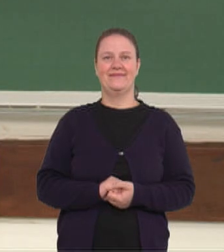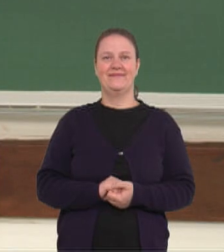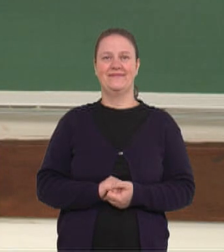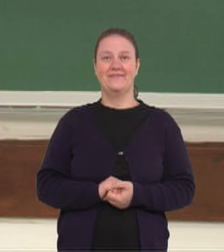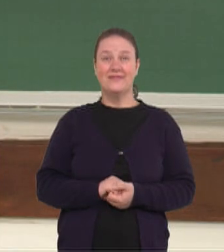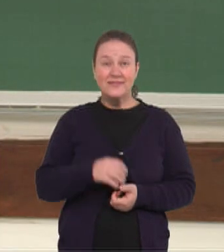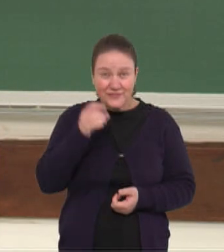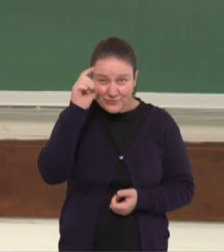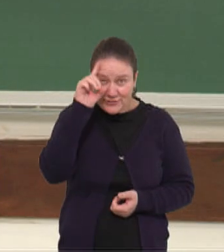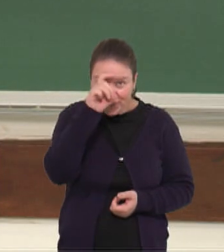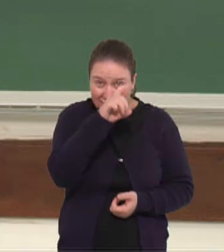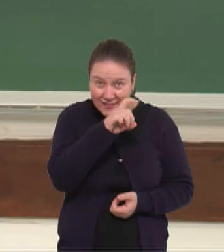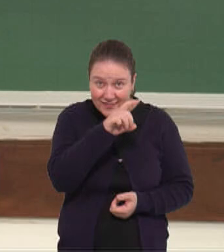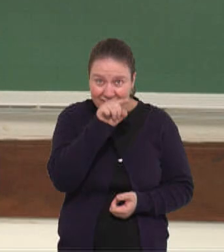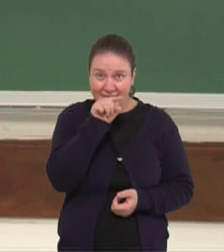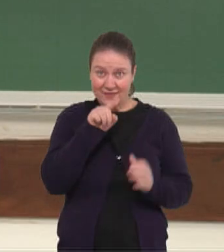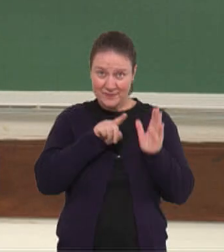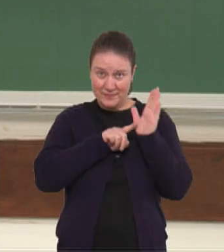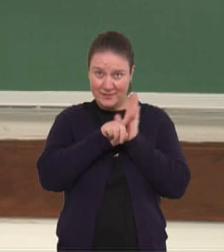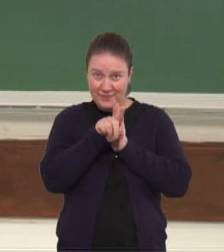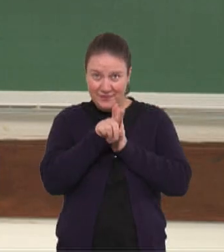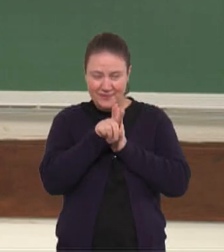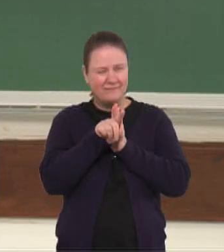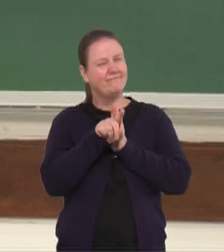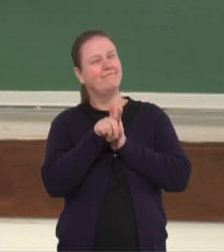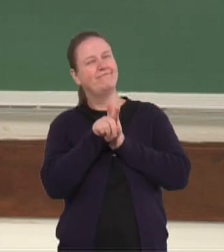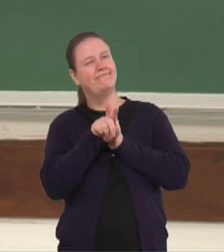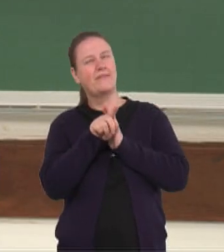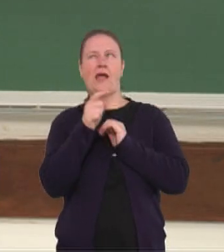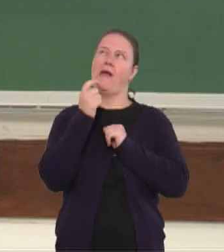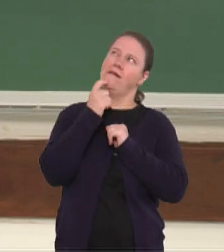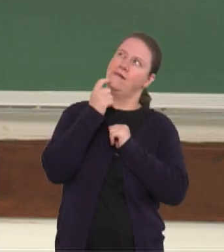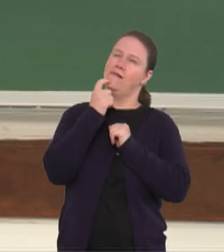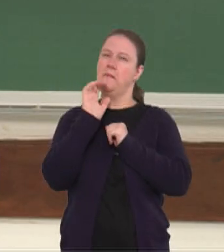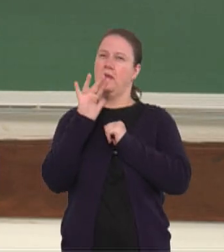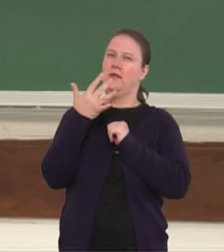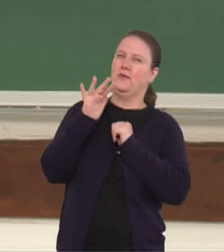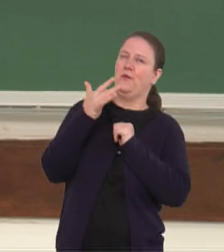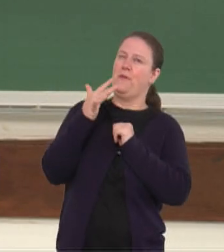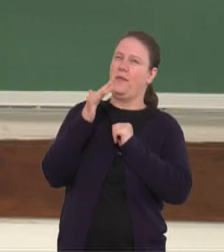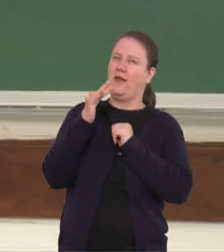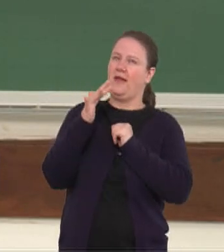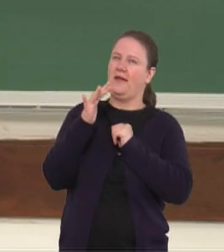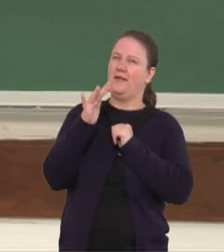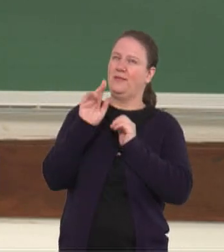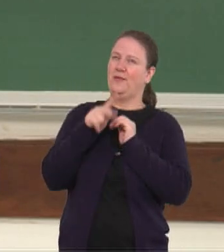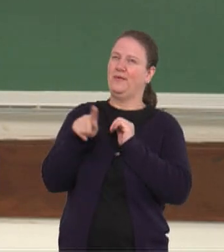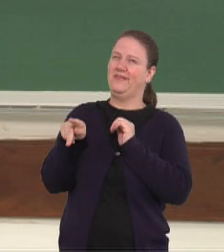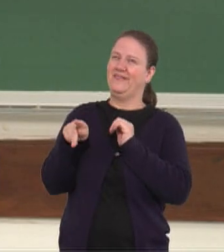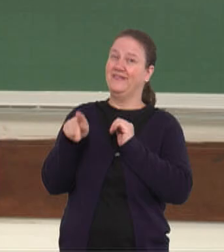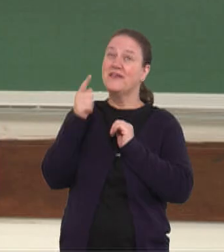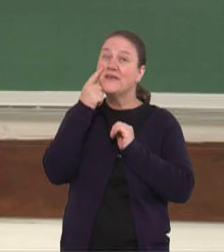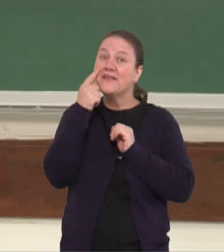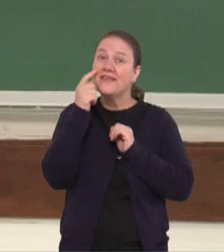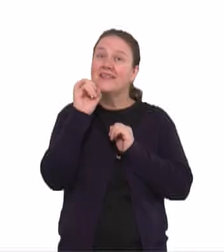Foi difícil essa? Eu acho que você... Ai, professora, essa foi mais difícil um pouquinho. Vamos ver se você acertou?